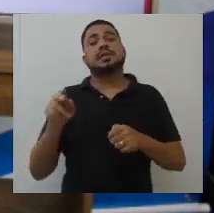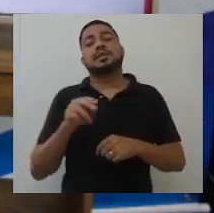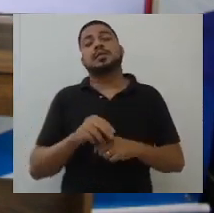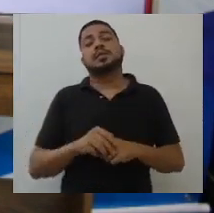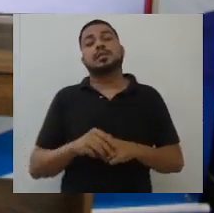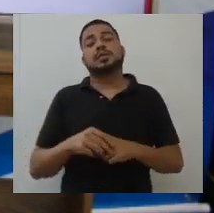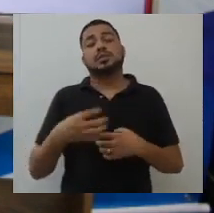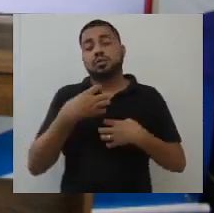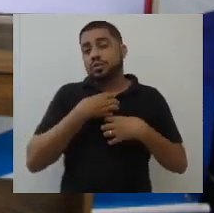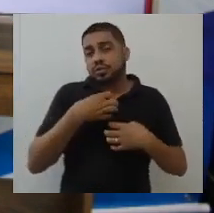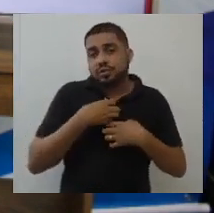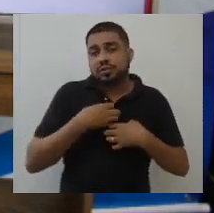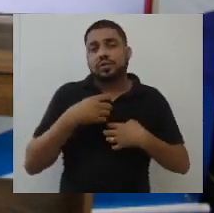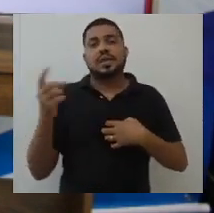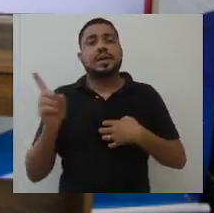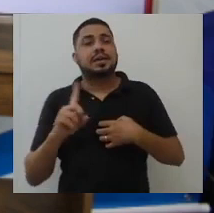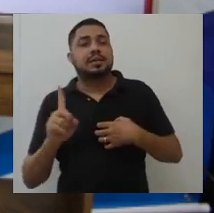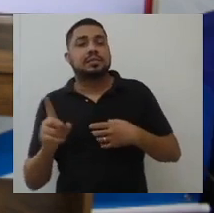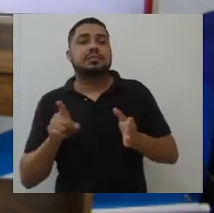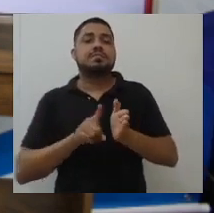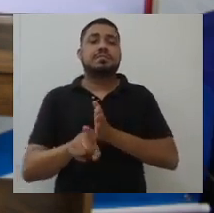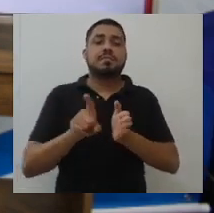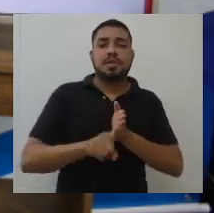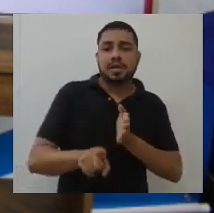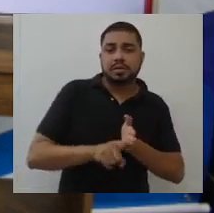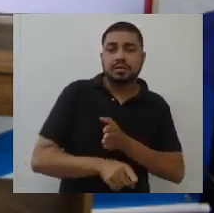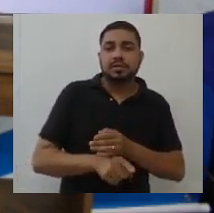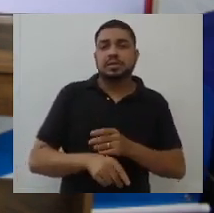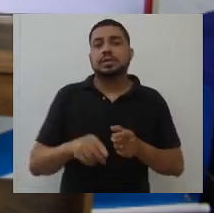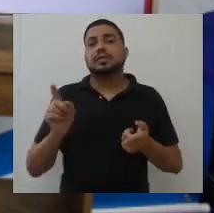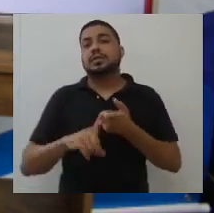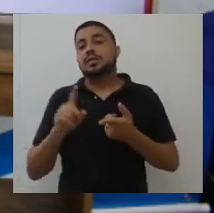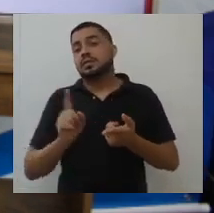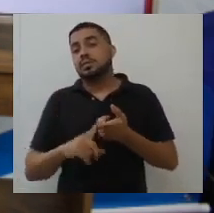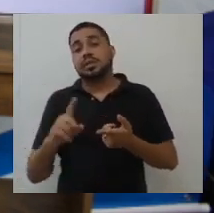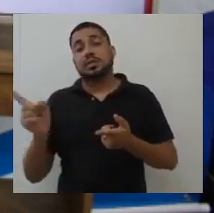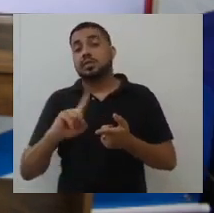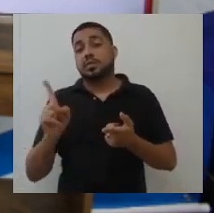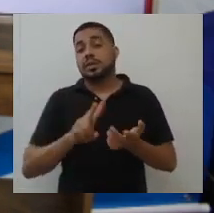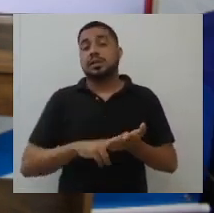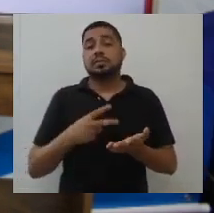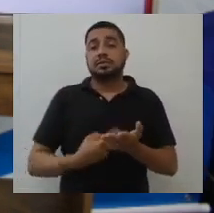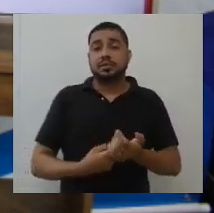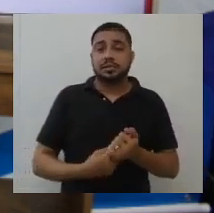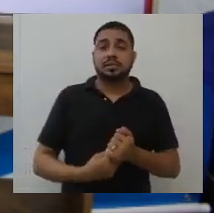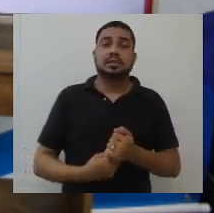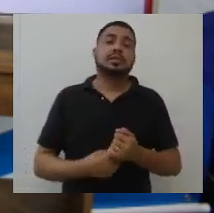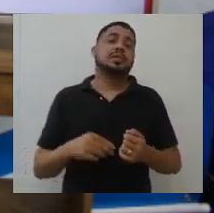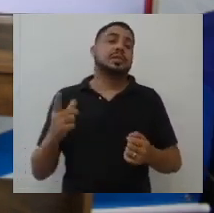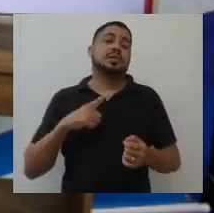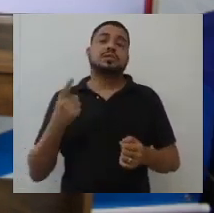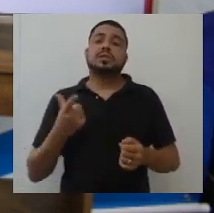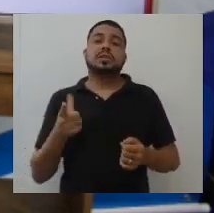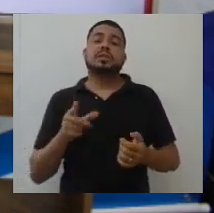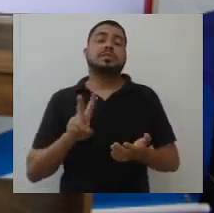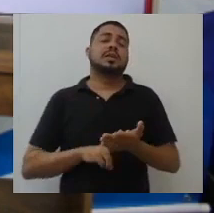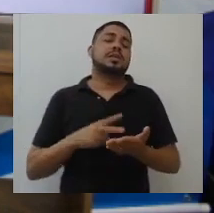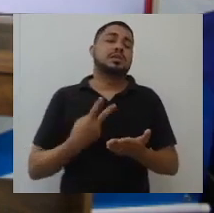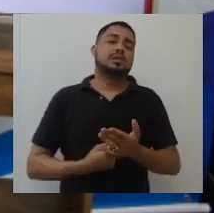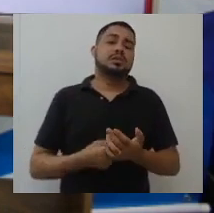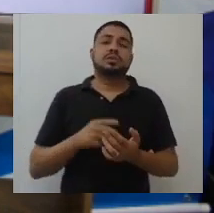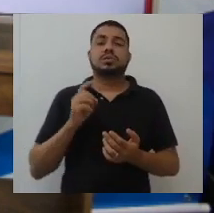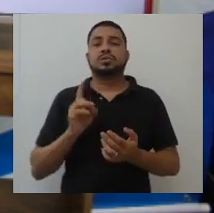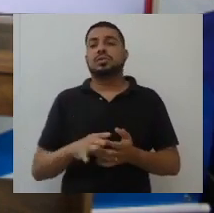modo de negação e de pergunta. Ele vai estar ali indicando, e inclusive ele não é traduzido, tá? Ele não vai ter uma tradução ali, só vai